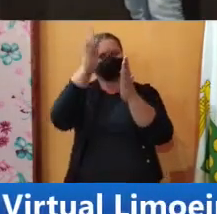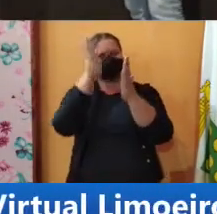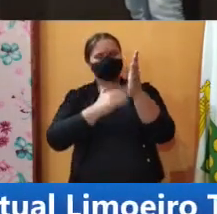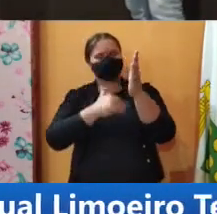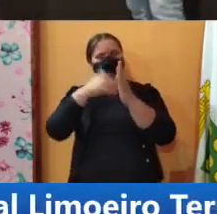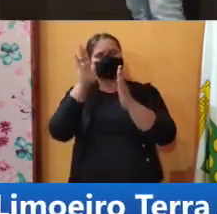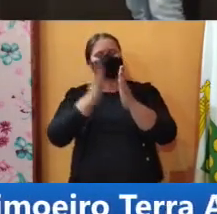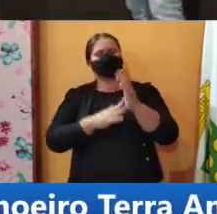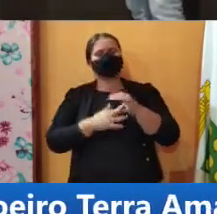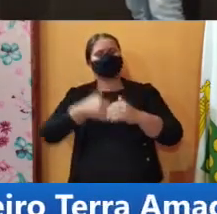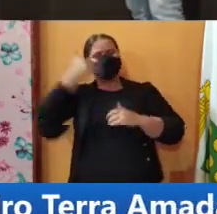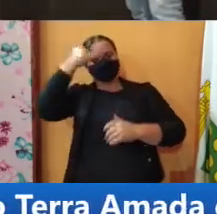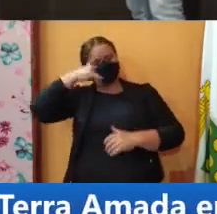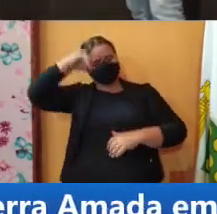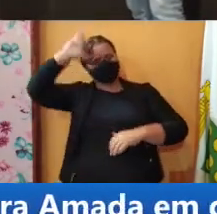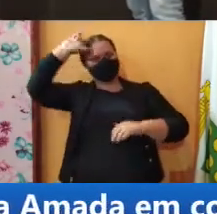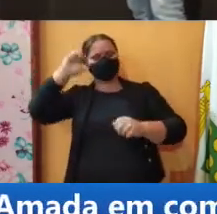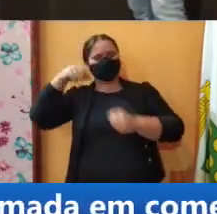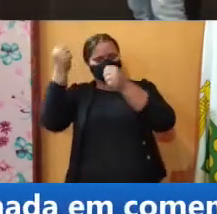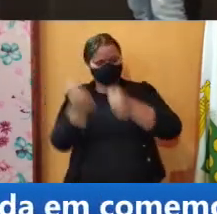de caboclinho, aquela coisa,